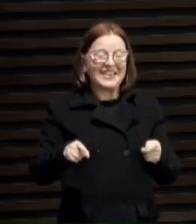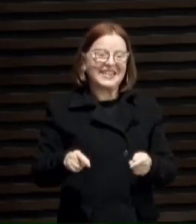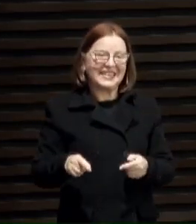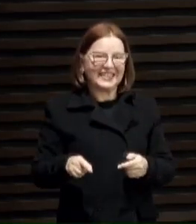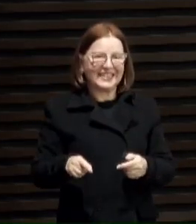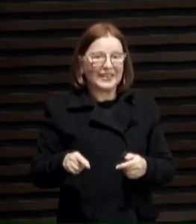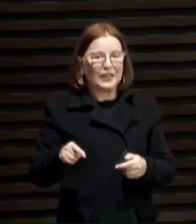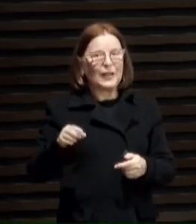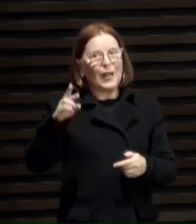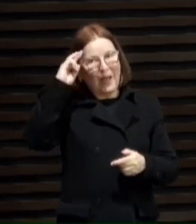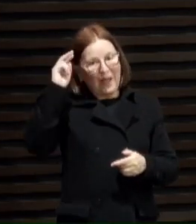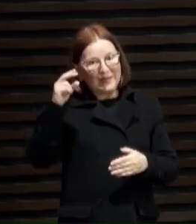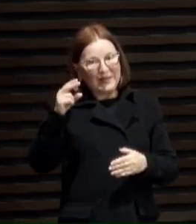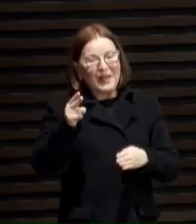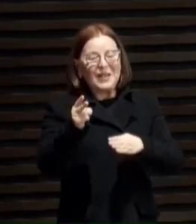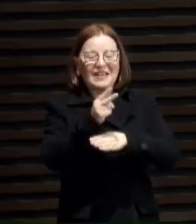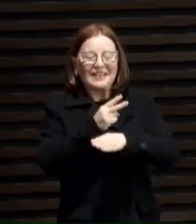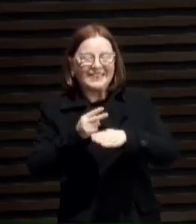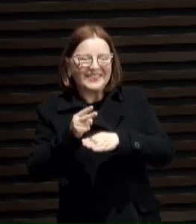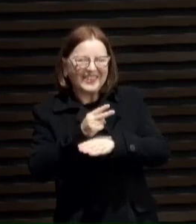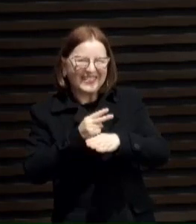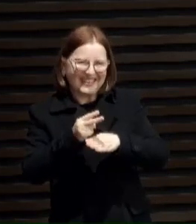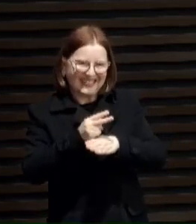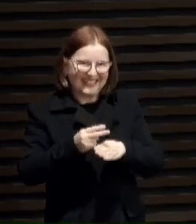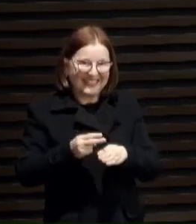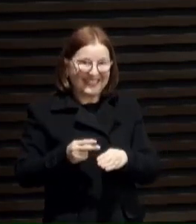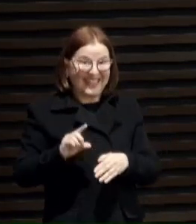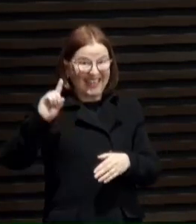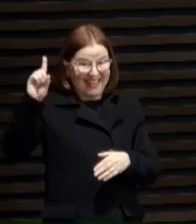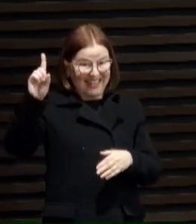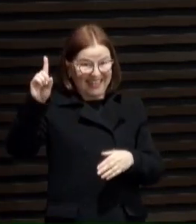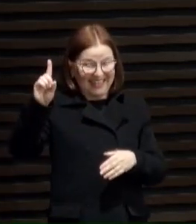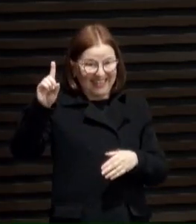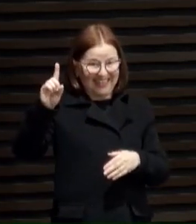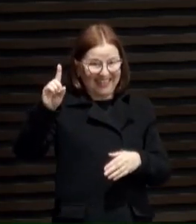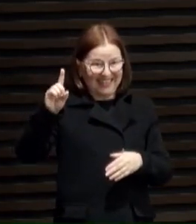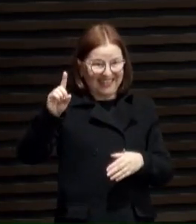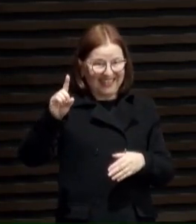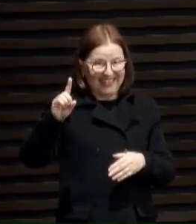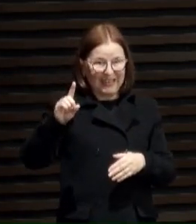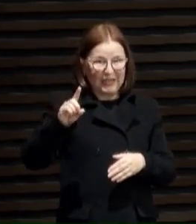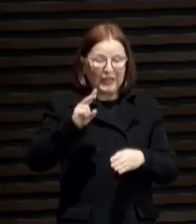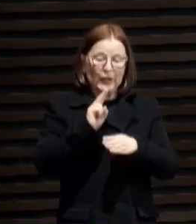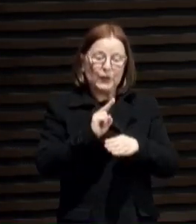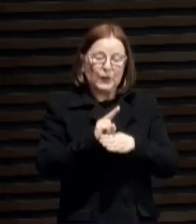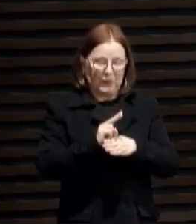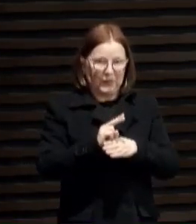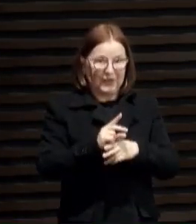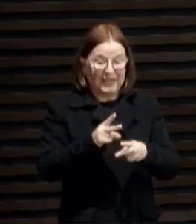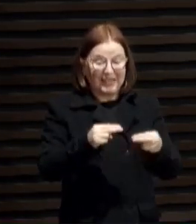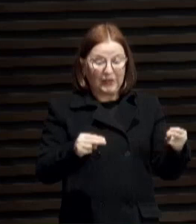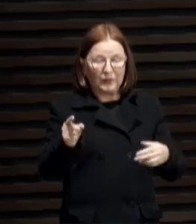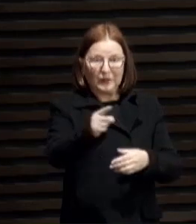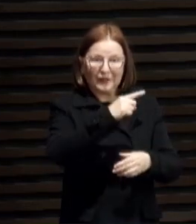nos busca, mesmo assim Ele está atento às nossas necessidades, mesmo assim Ele